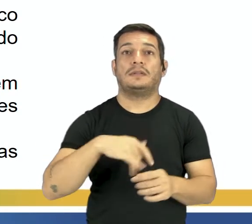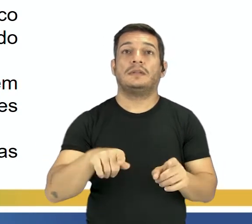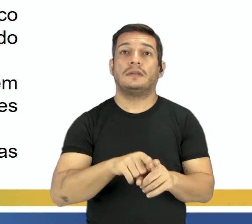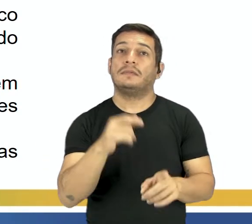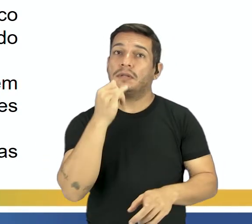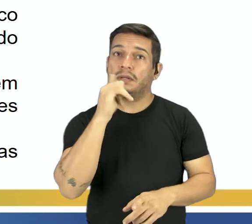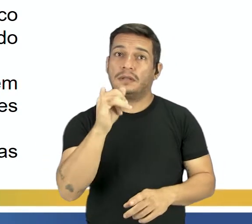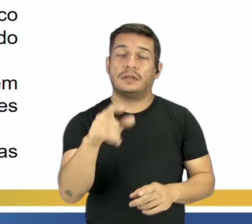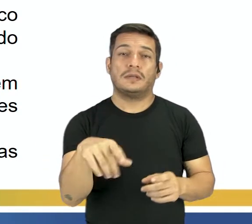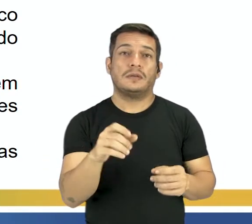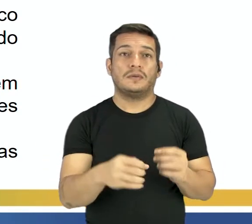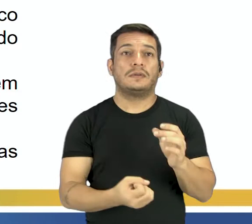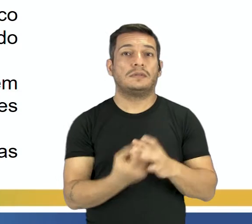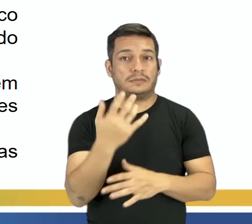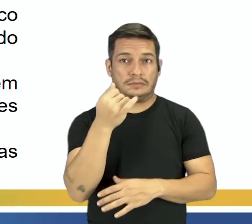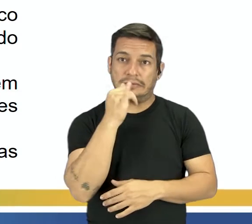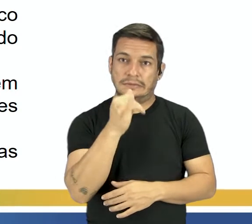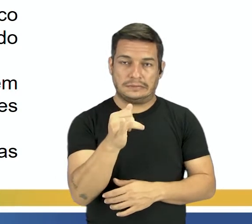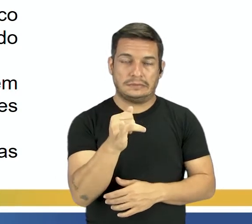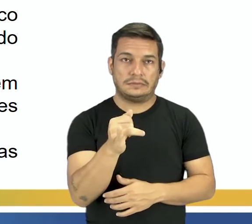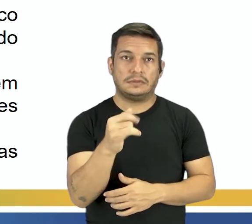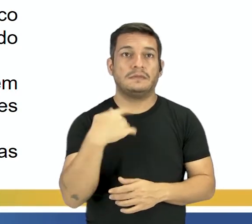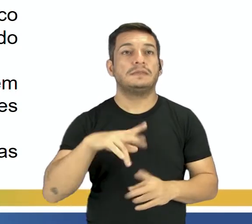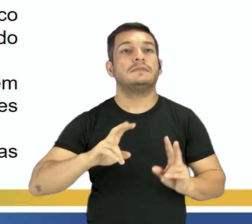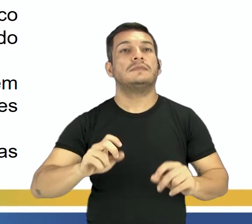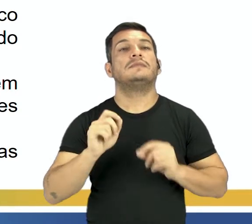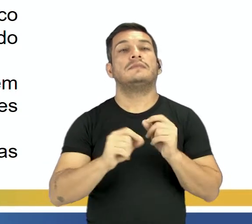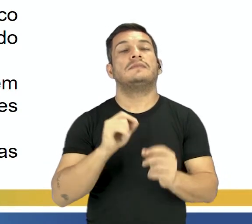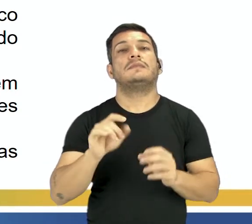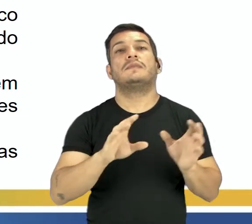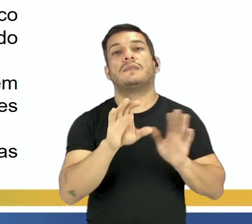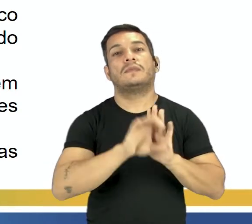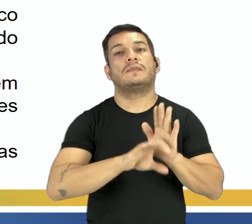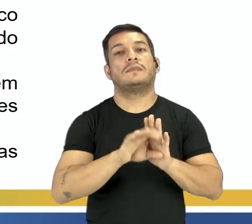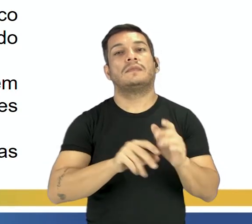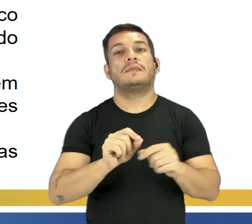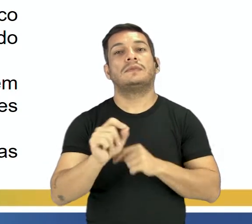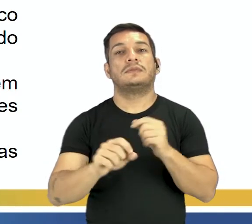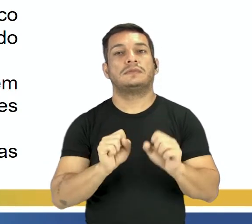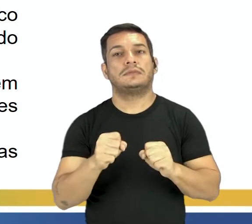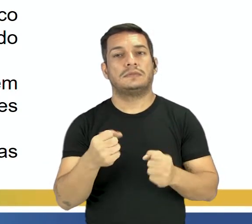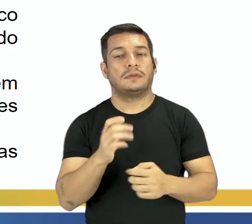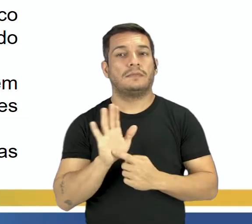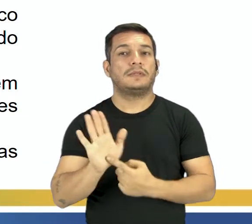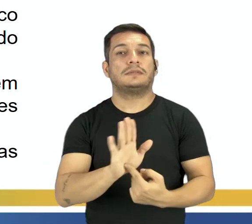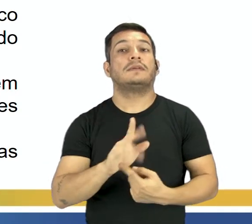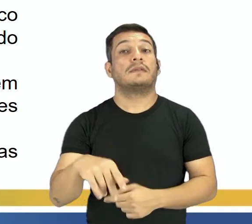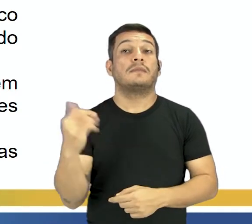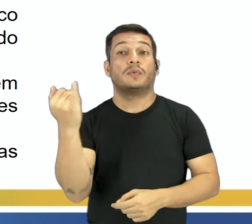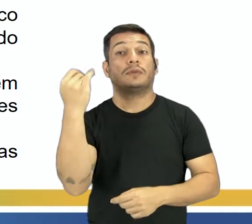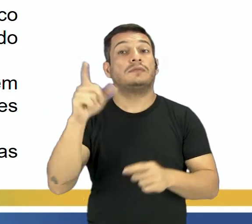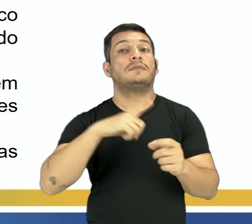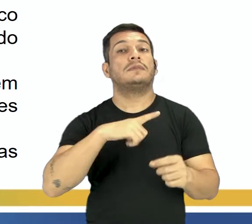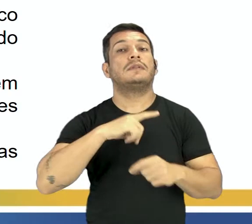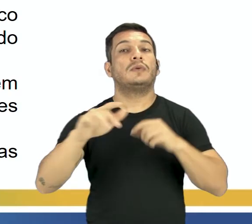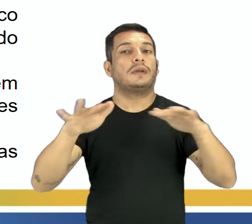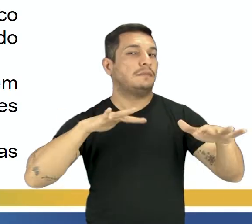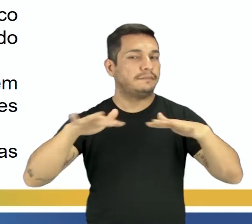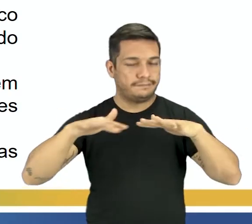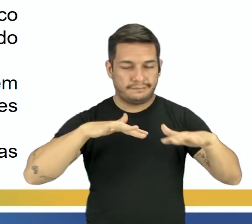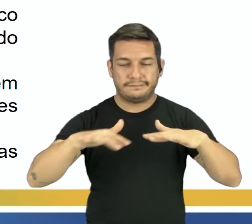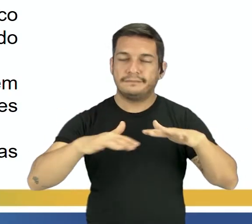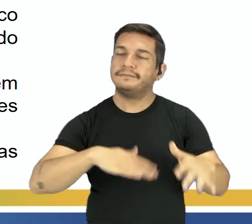cujo processo é gerar eletricidade. E observe como o conteúdo faz questão de reforçar que é necessário que haja